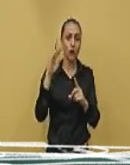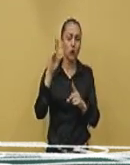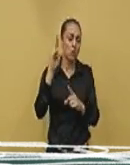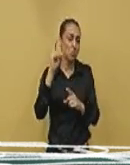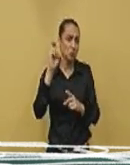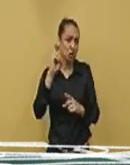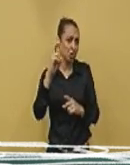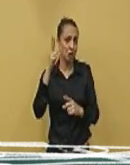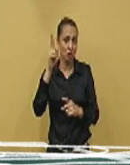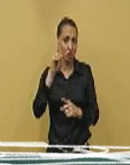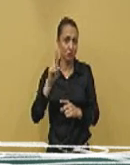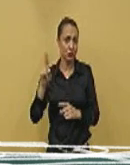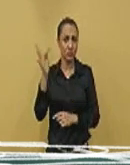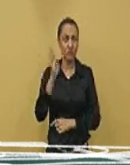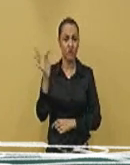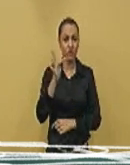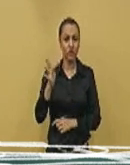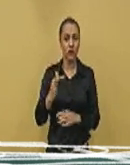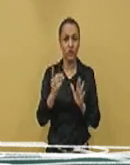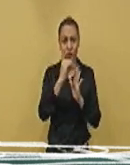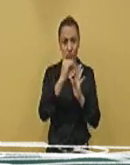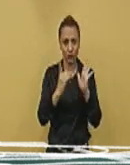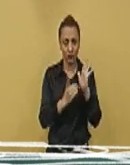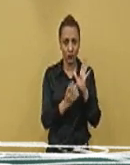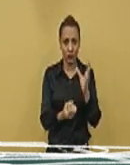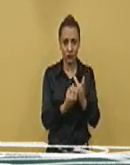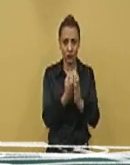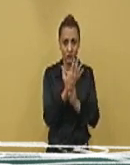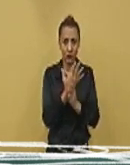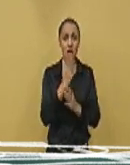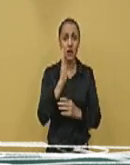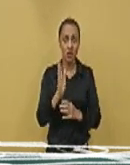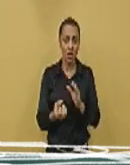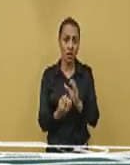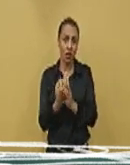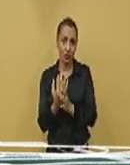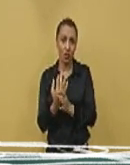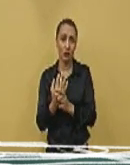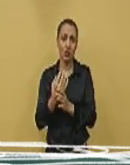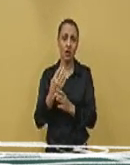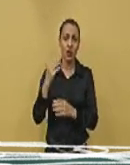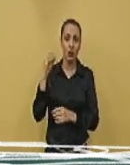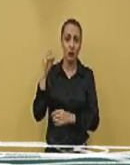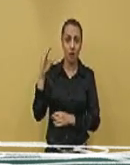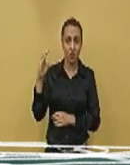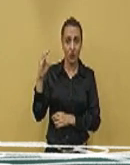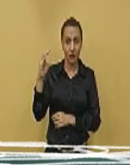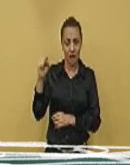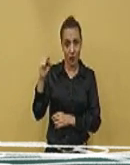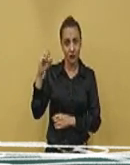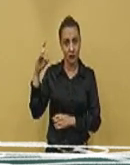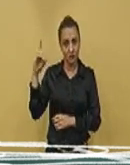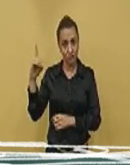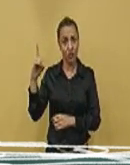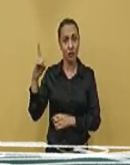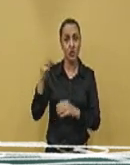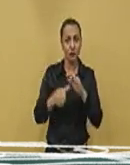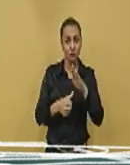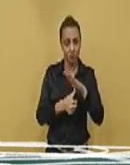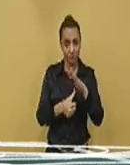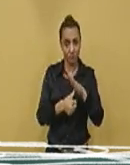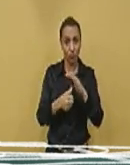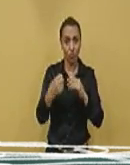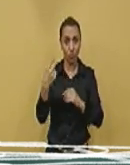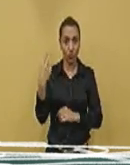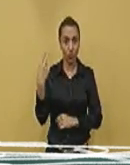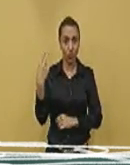No decreto de criação das universidades federais, eles já criam as CDs. Então, tem uma CD1 para o reitor, uma 2